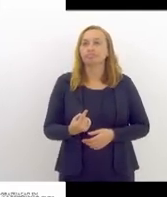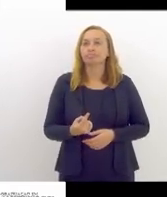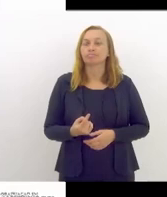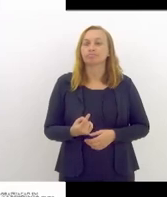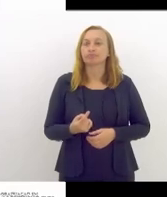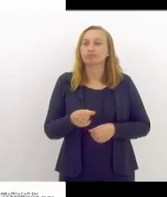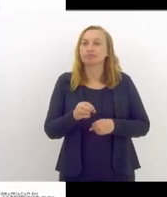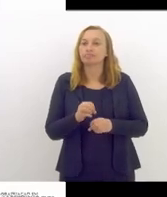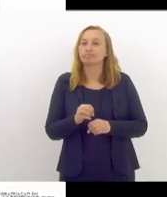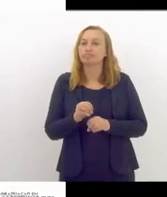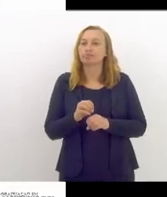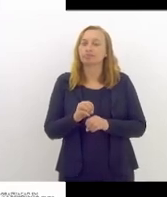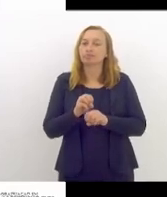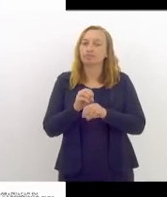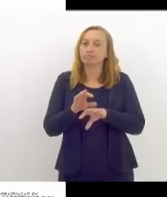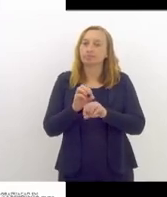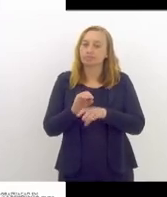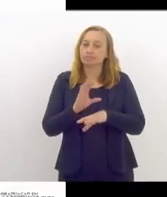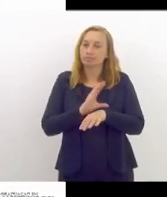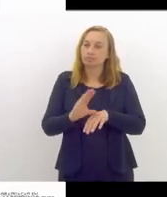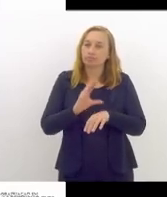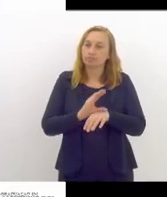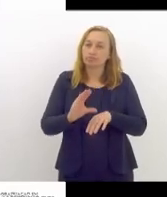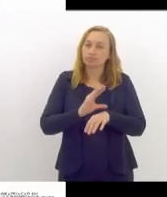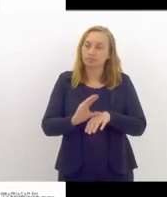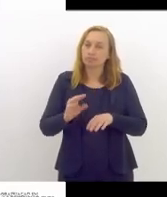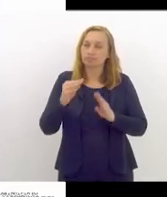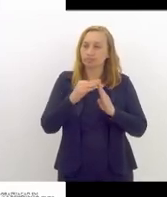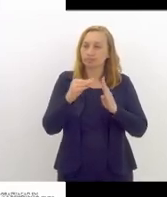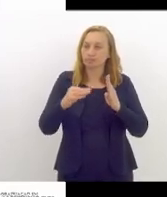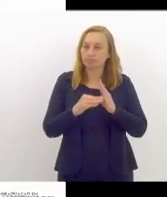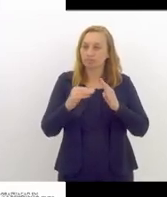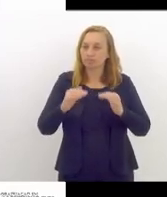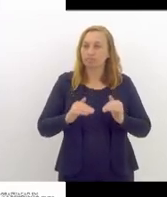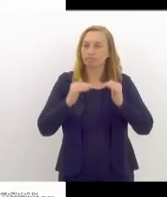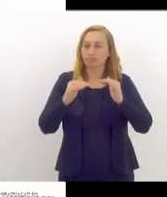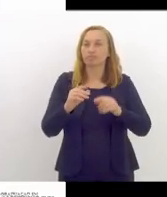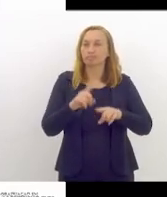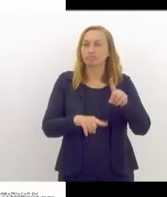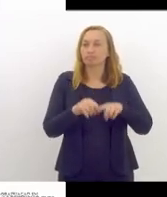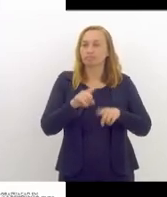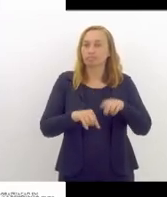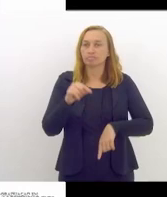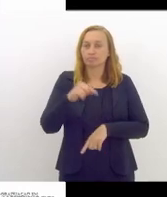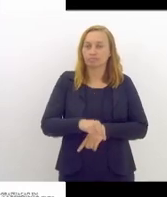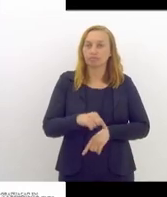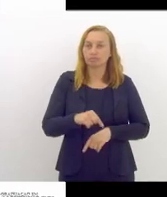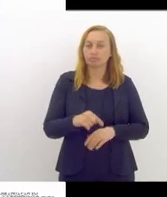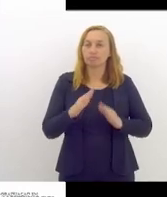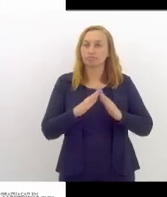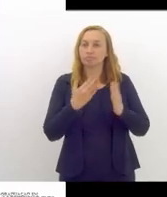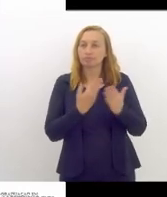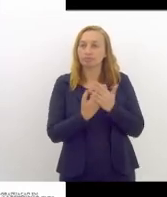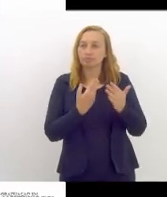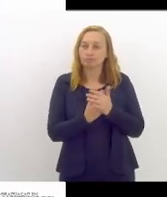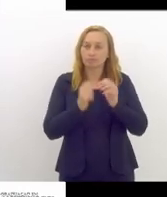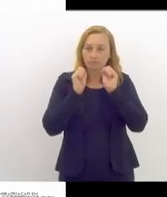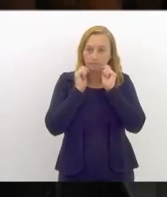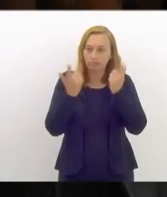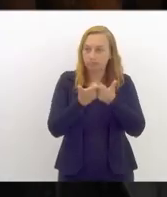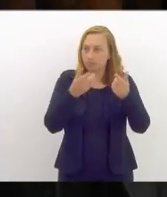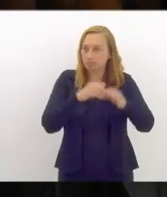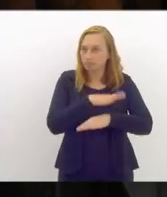um curso na aplicação da metodologia de insumo produto aqui na escola do Legislativo estão todos